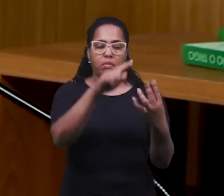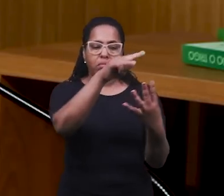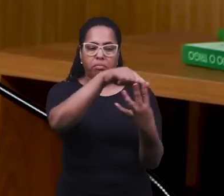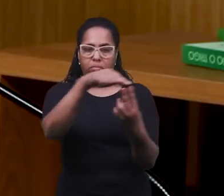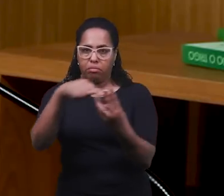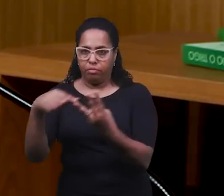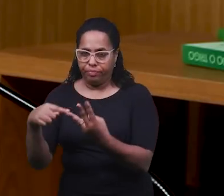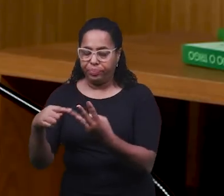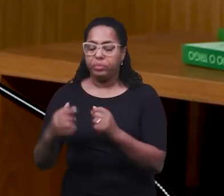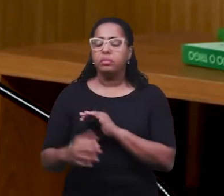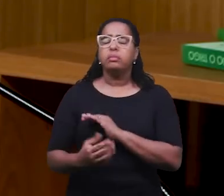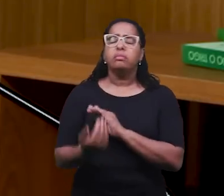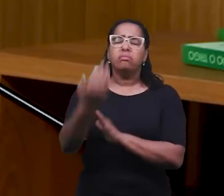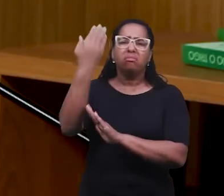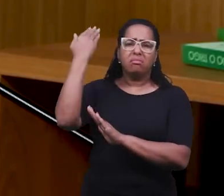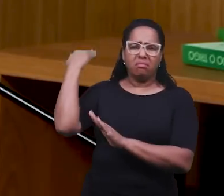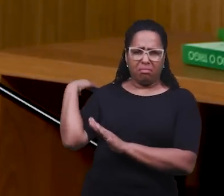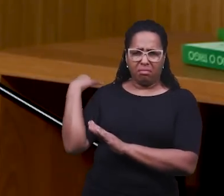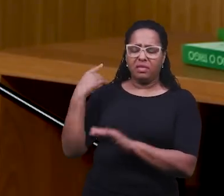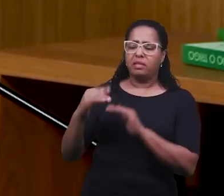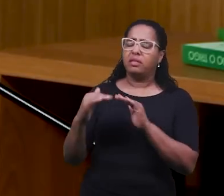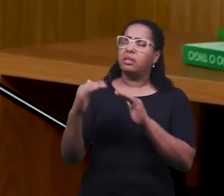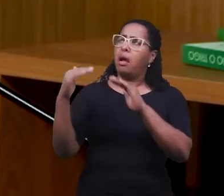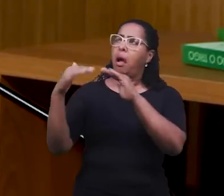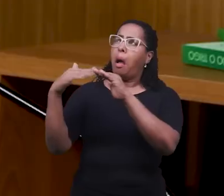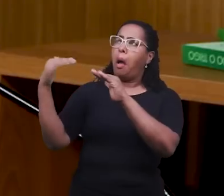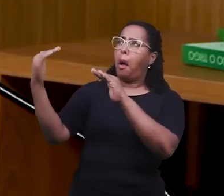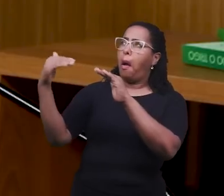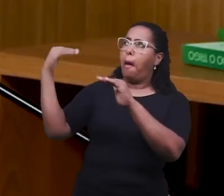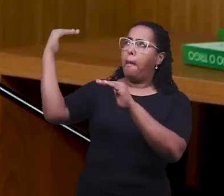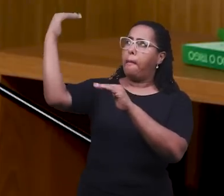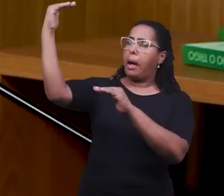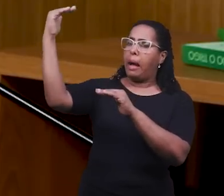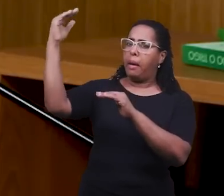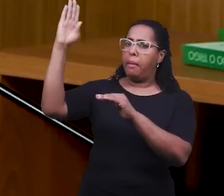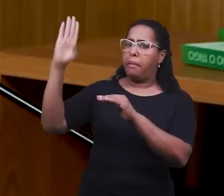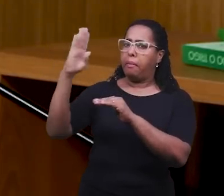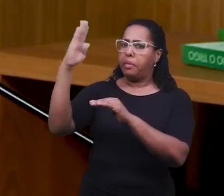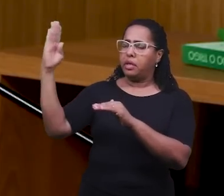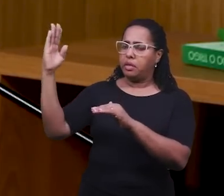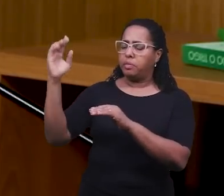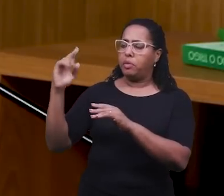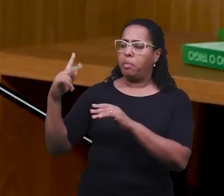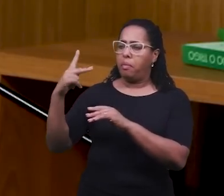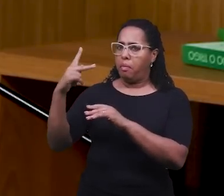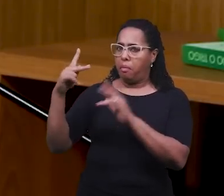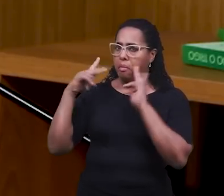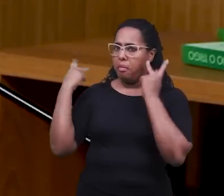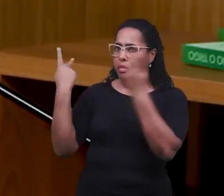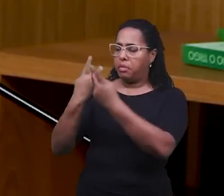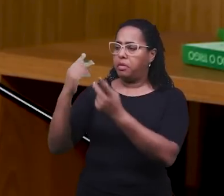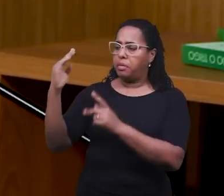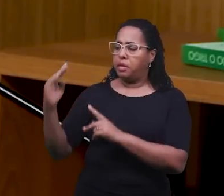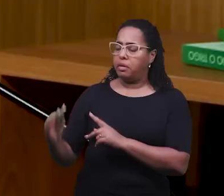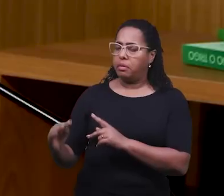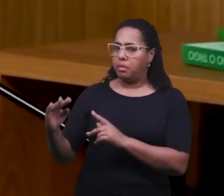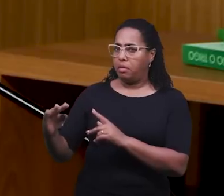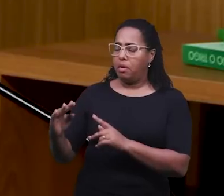essa hierarquia dentro das suas igrejas: bispo, presbítero e ancião. É o conselho de ancião da igreja e